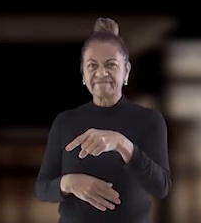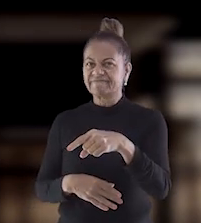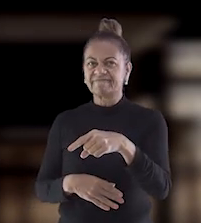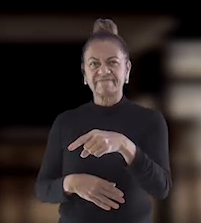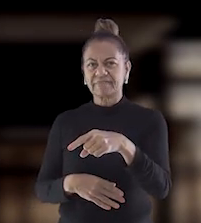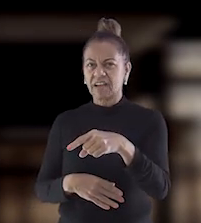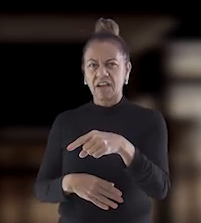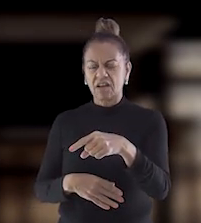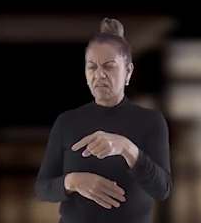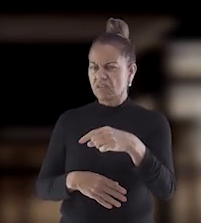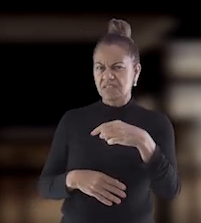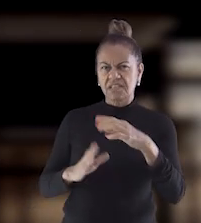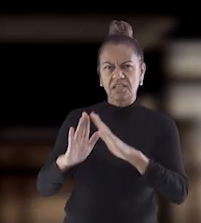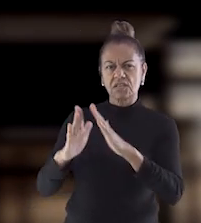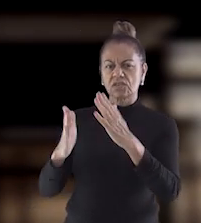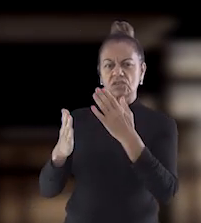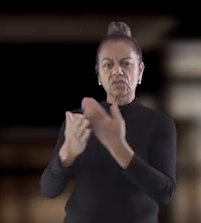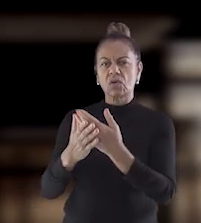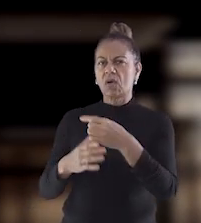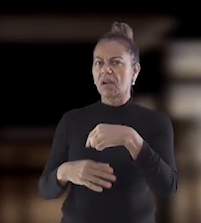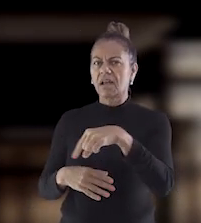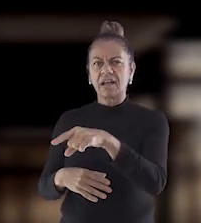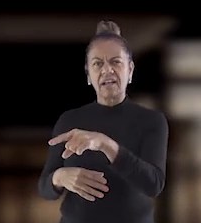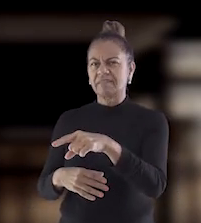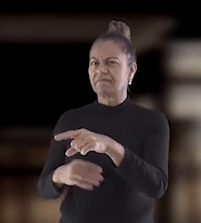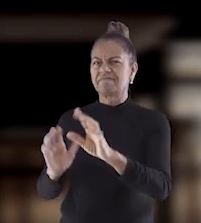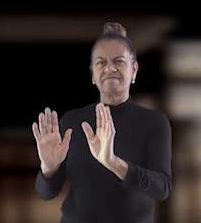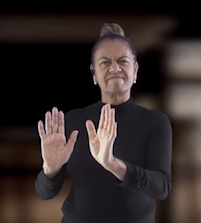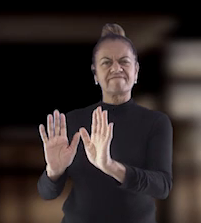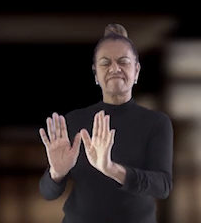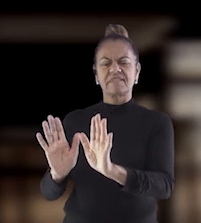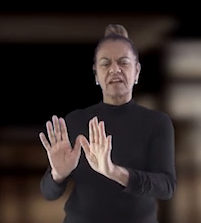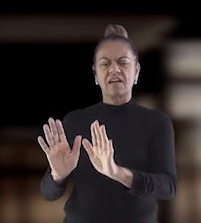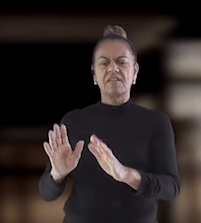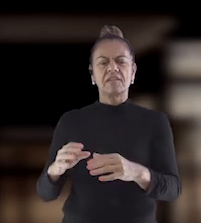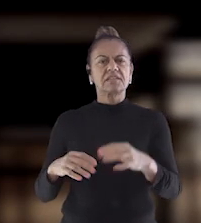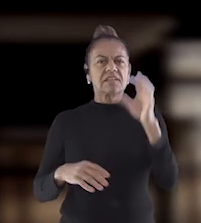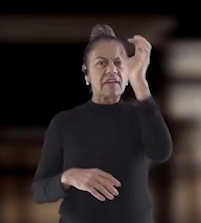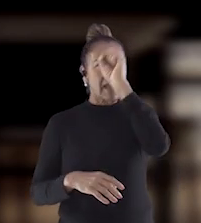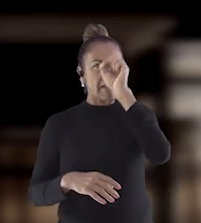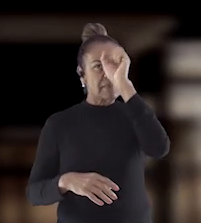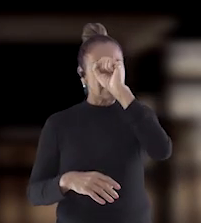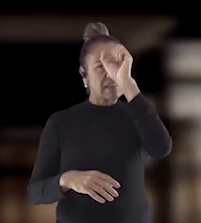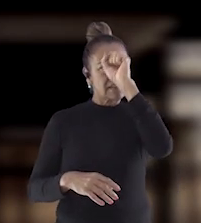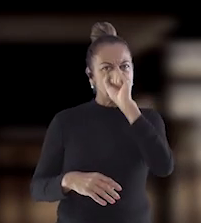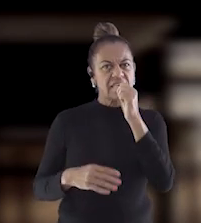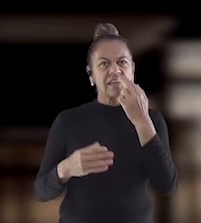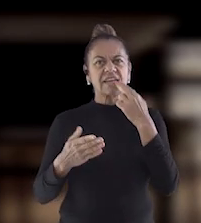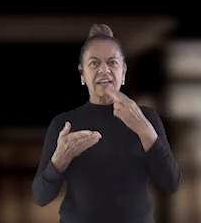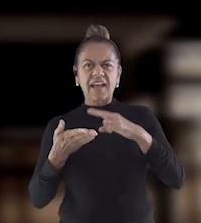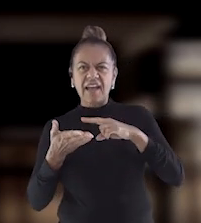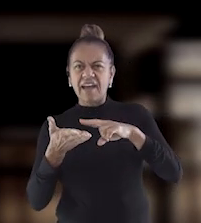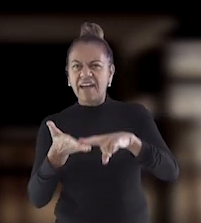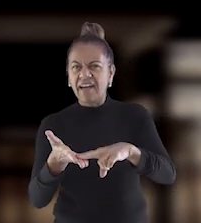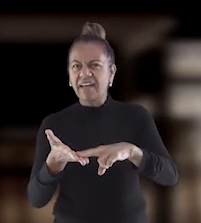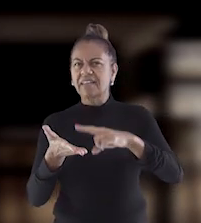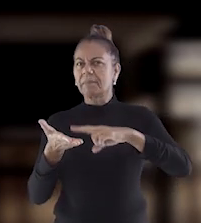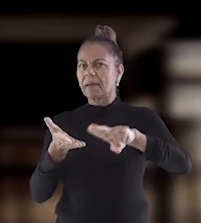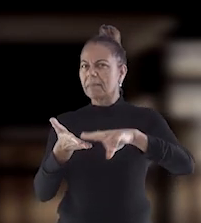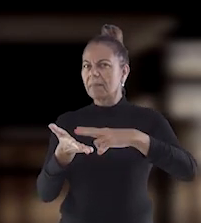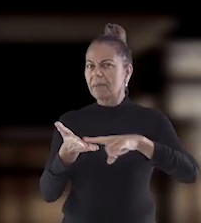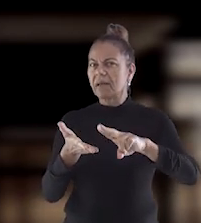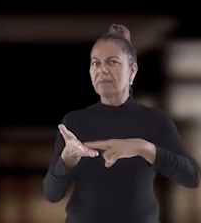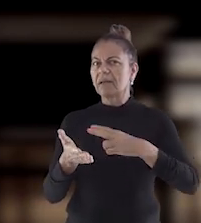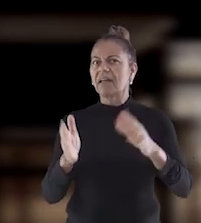não colocava na escola, porque ele falava assim, não, você não vai entrar na escola não, porque você vai aprender a escrever